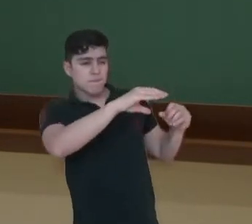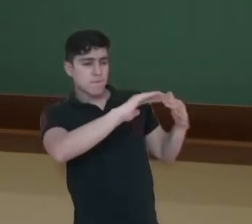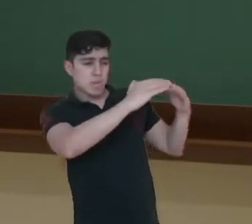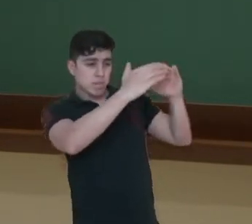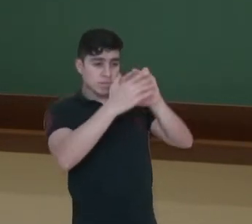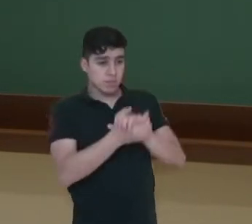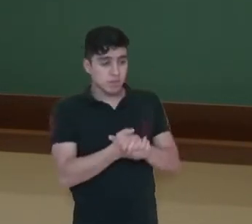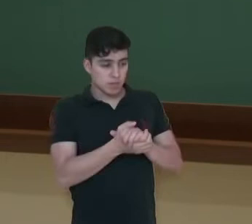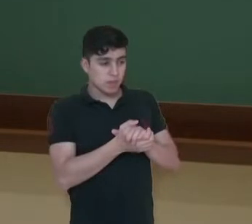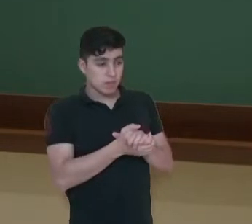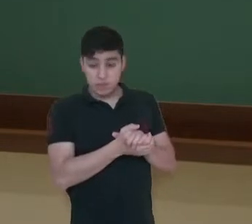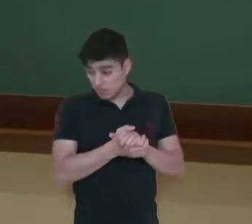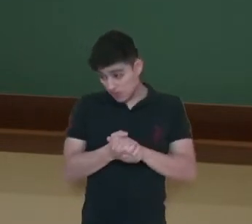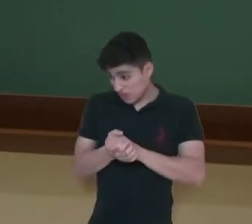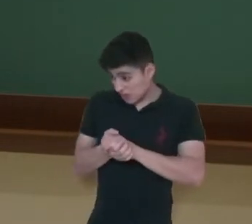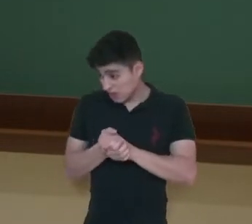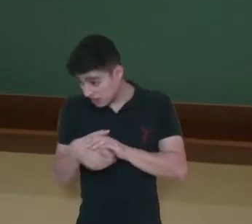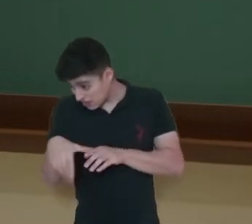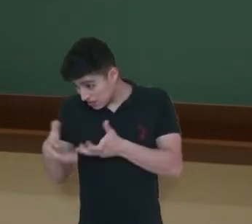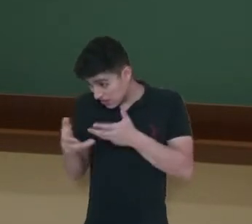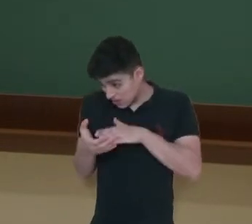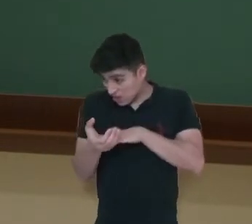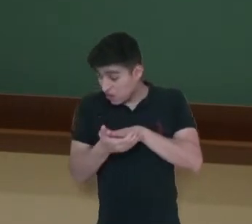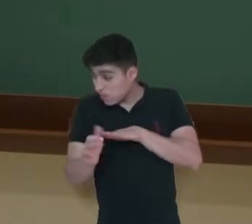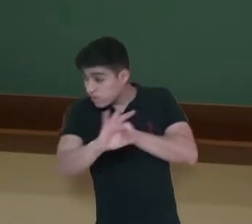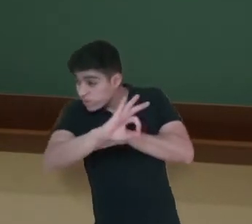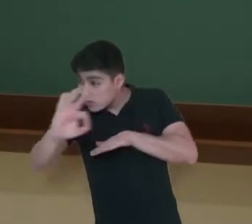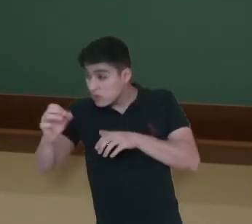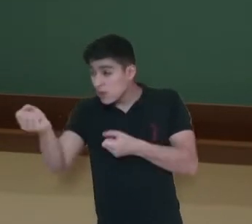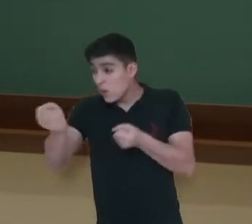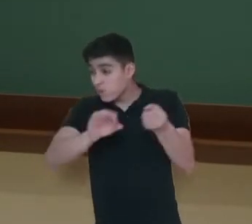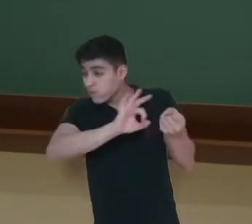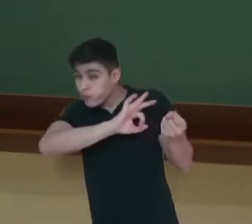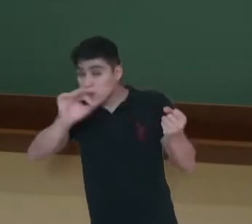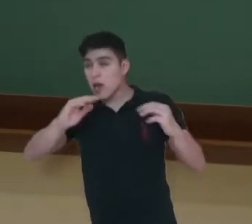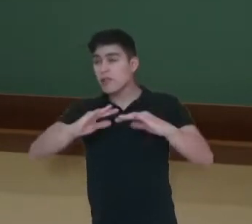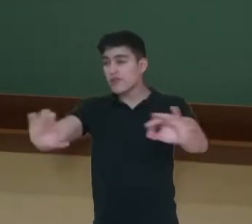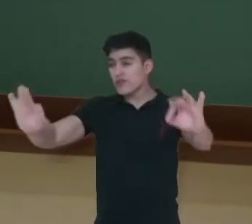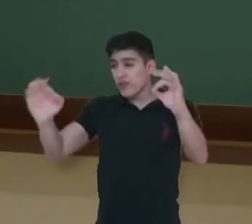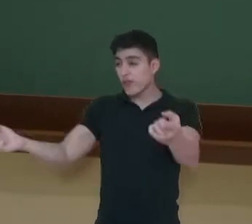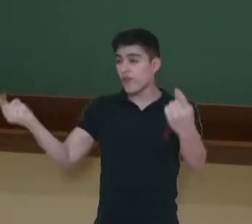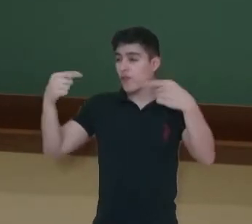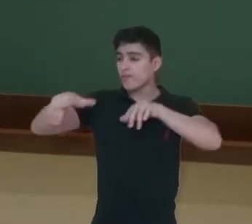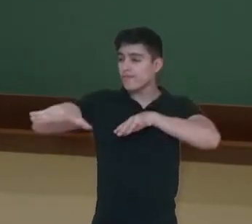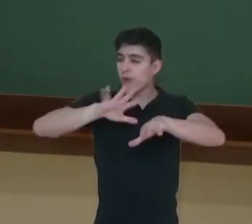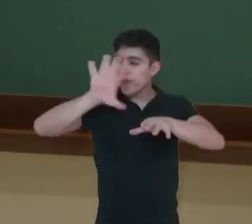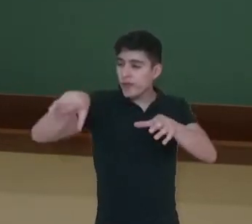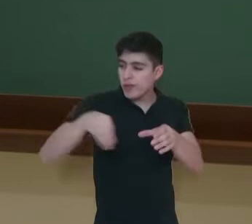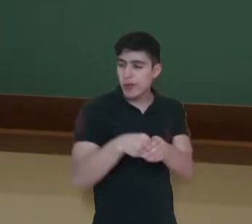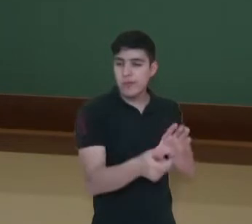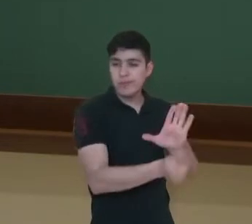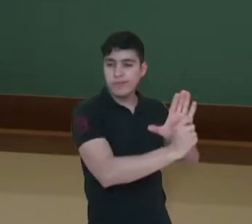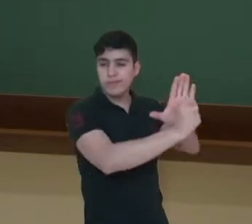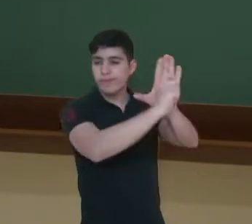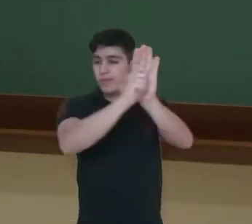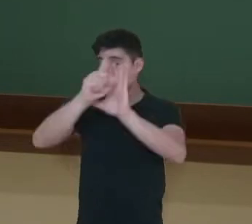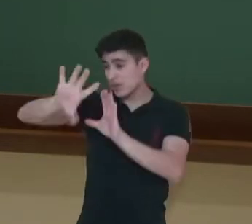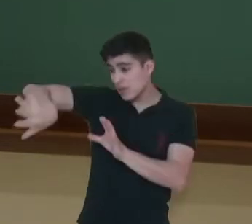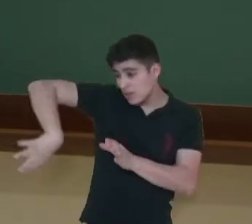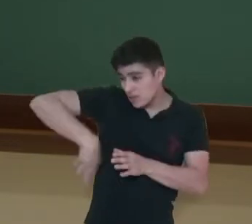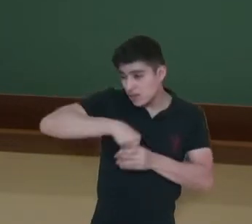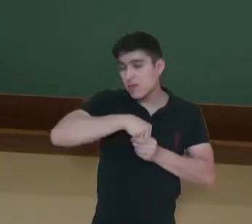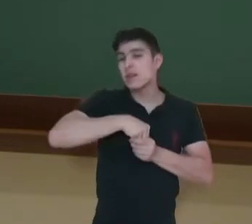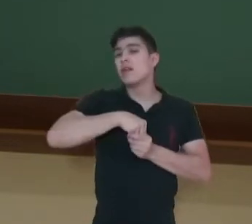ó, você quer ter um tênis bom, você quer ter um carro bom, você quer ter uma casa boa? Vem aqui para o movimento. Aqui no movimento você